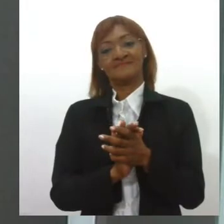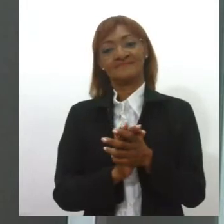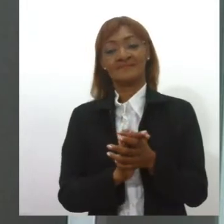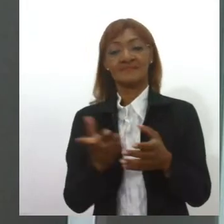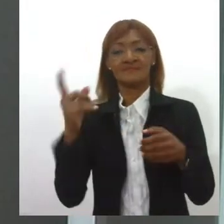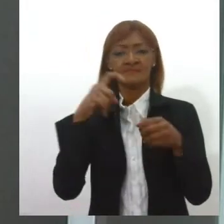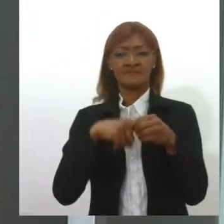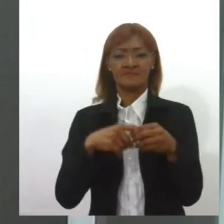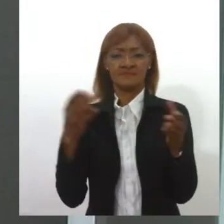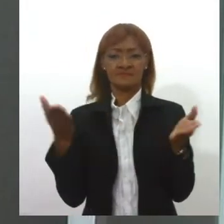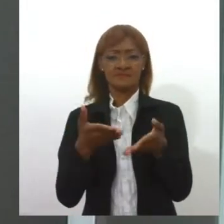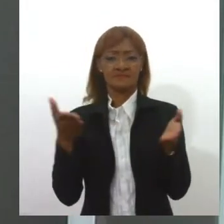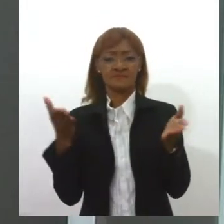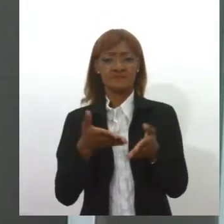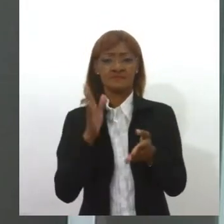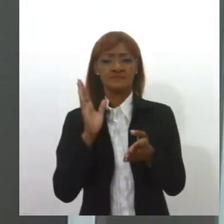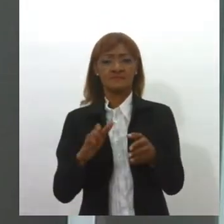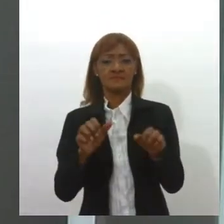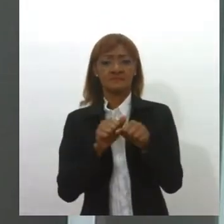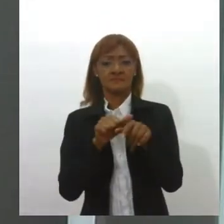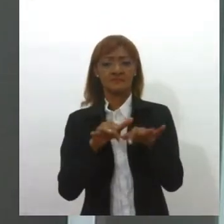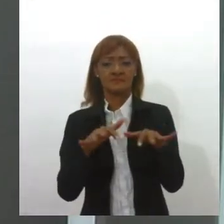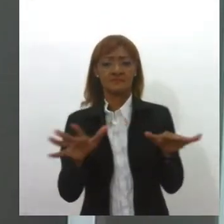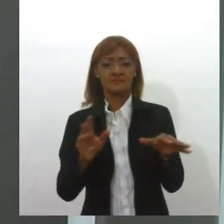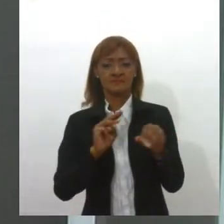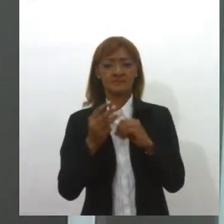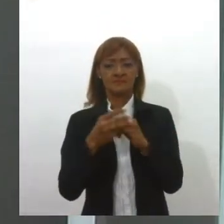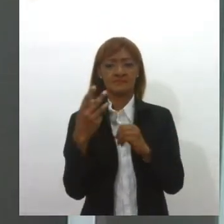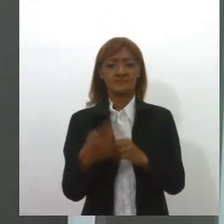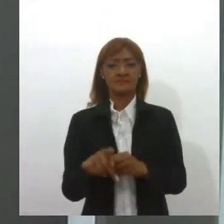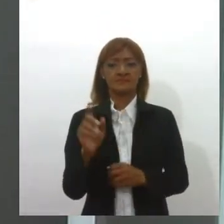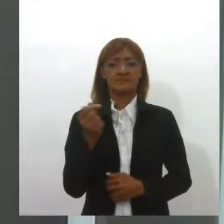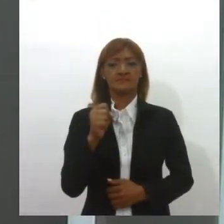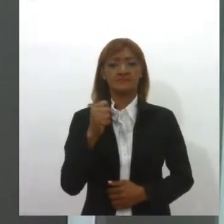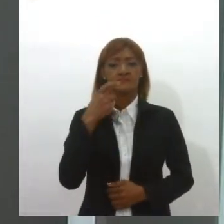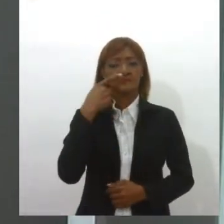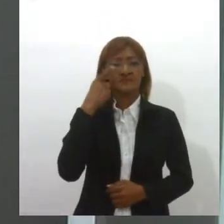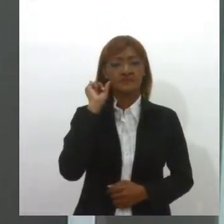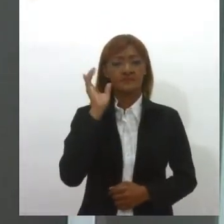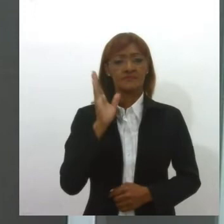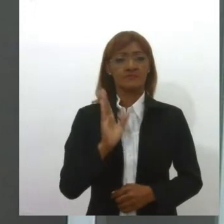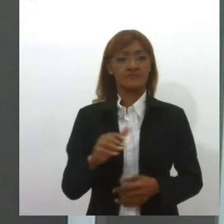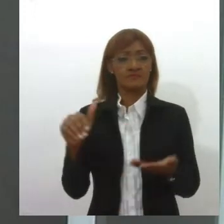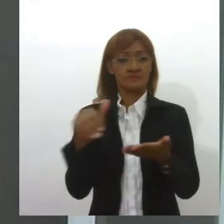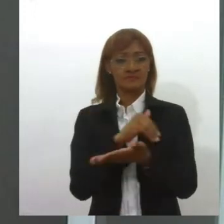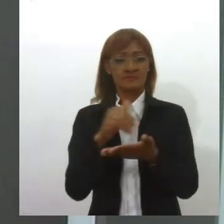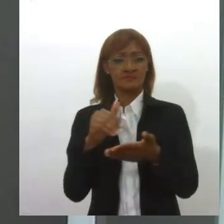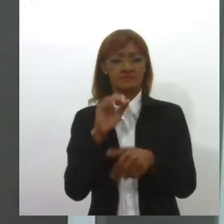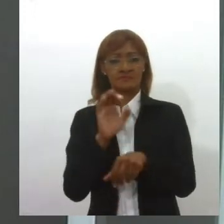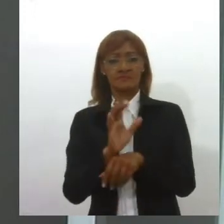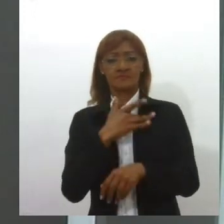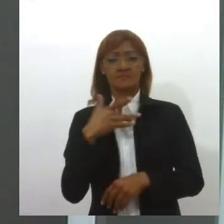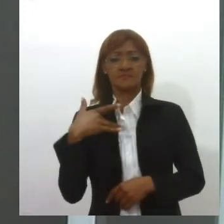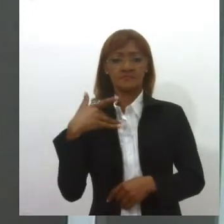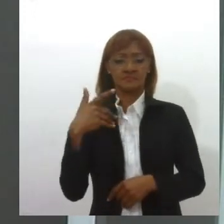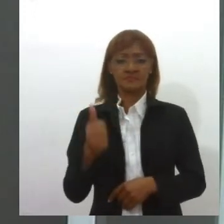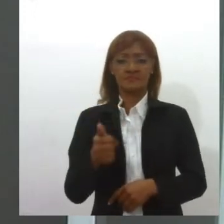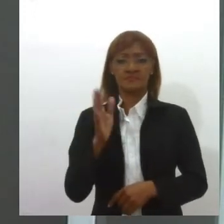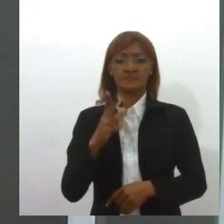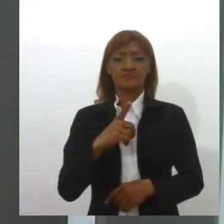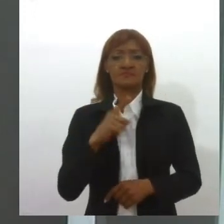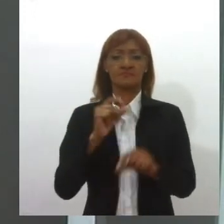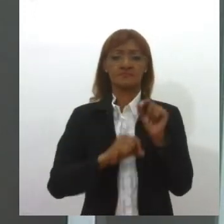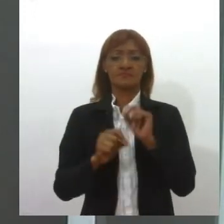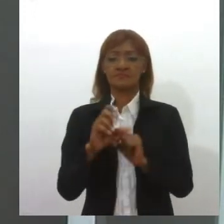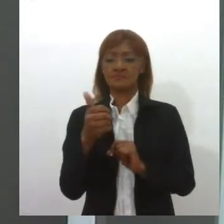Estamos de volta e agora com os números da pandemia em Sergipe. Ontem, segundo a Secretaria Estadual da Saúde, foram registrados